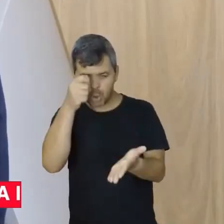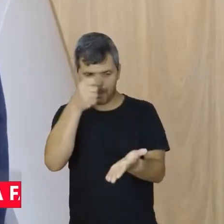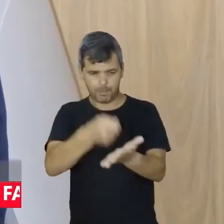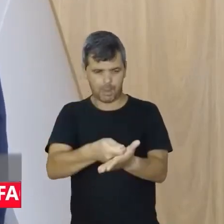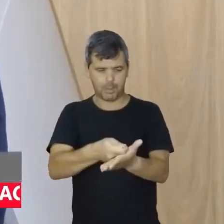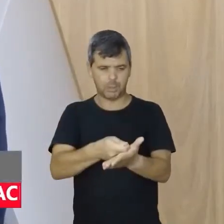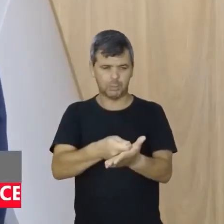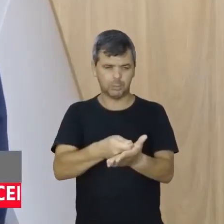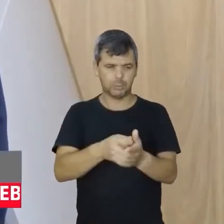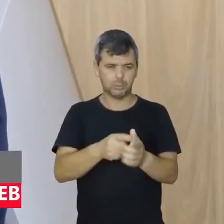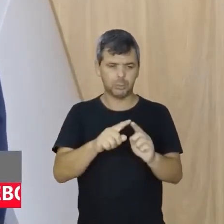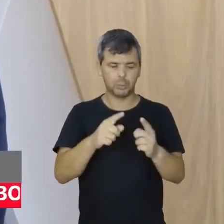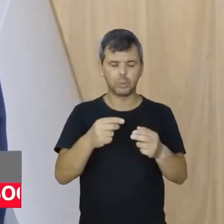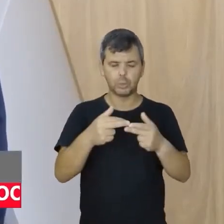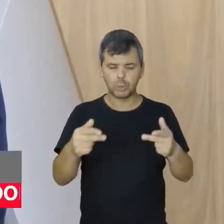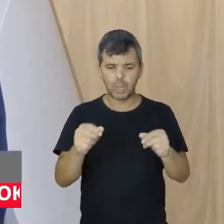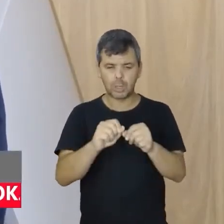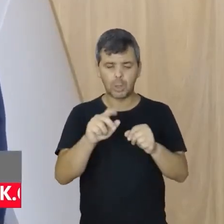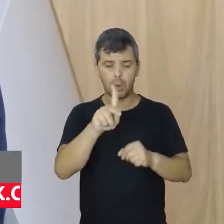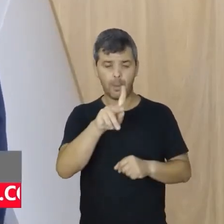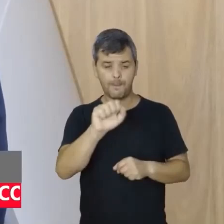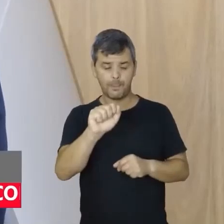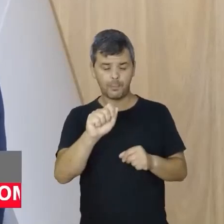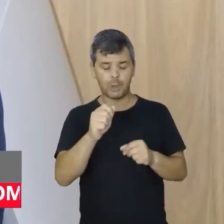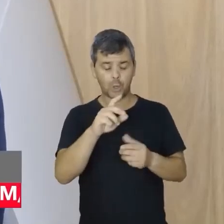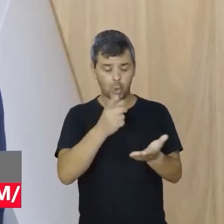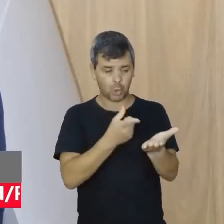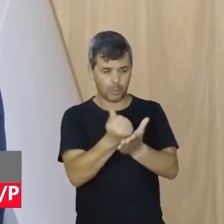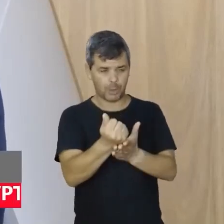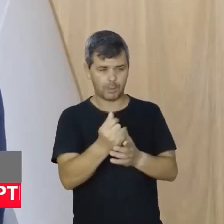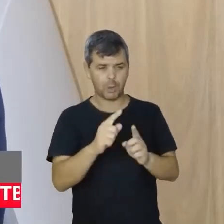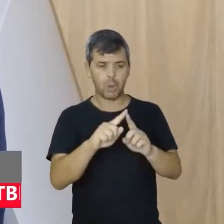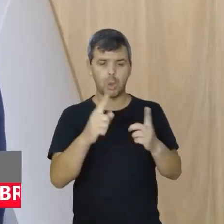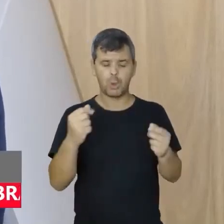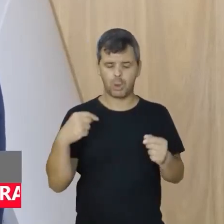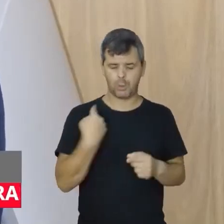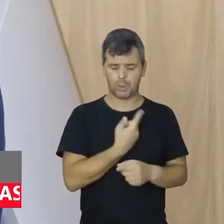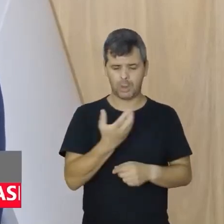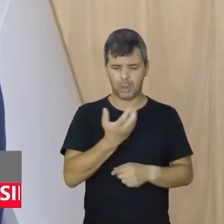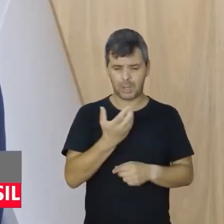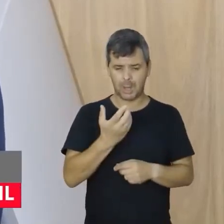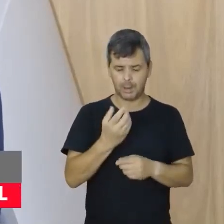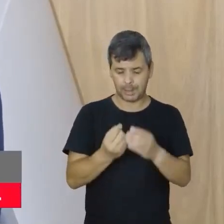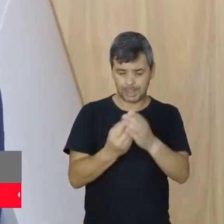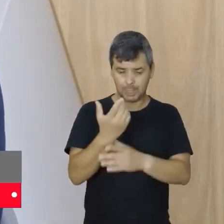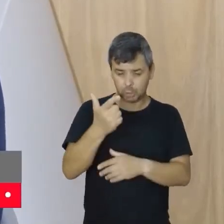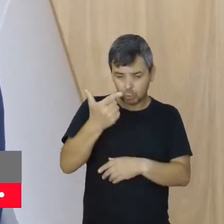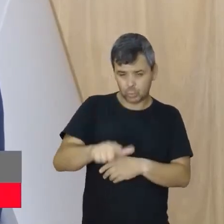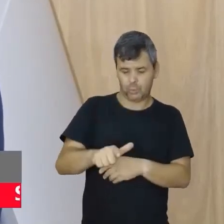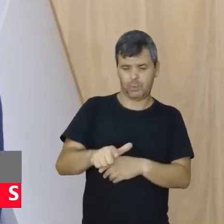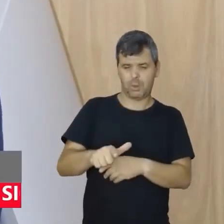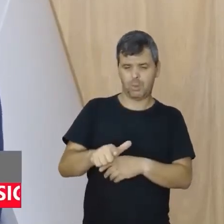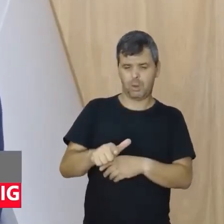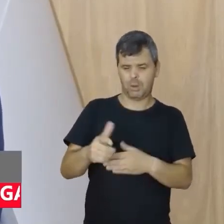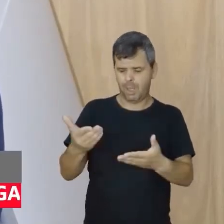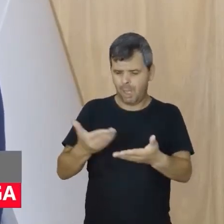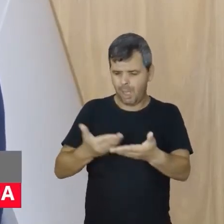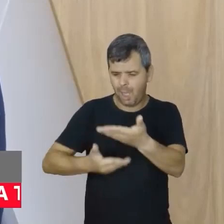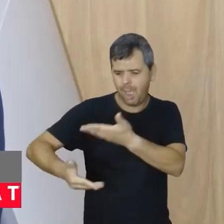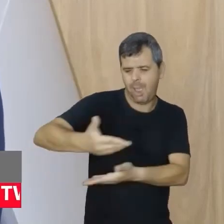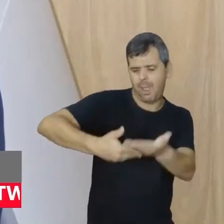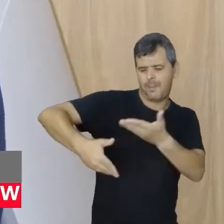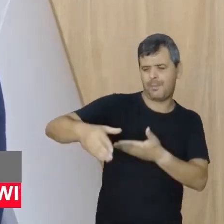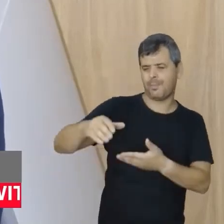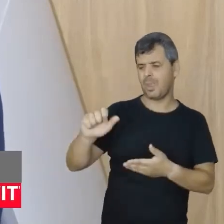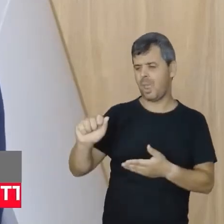pagamento dos produtos que o PA vai adquirir. Como eu disse, a gente quer fomentar essa transição agroecológica